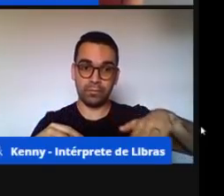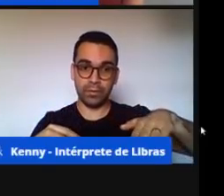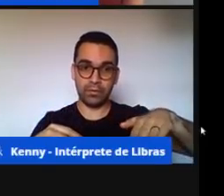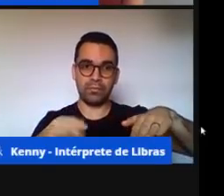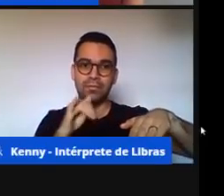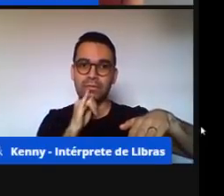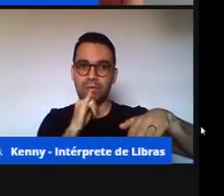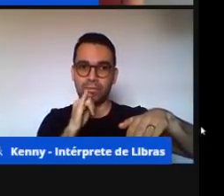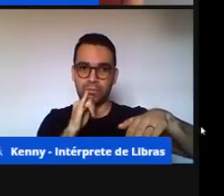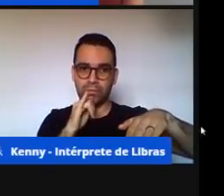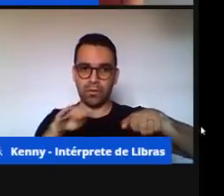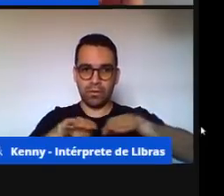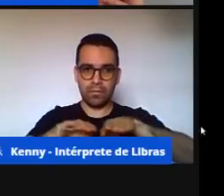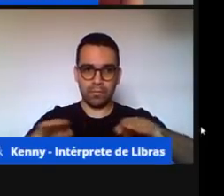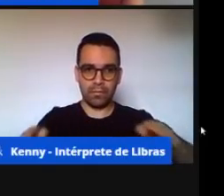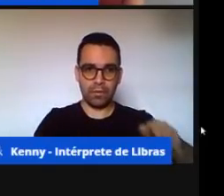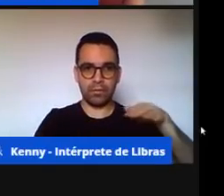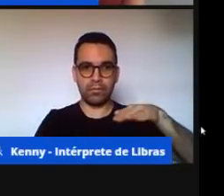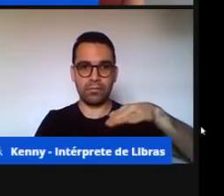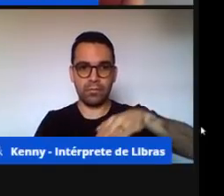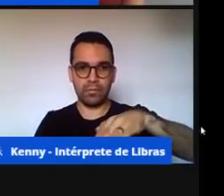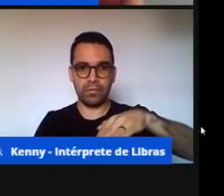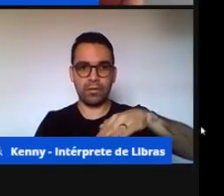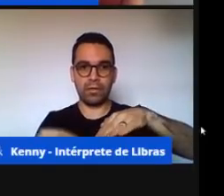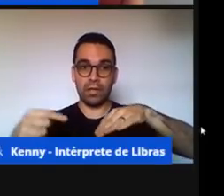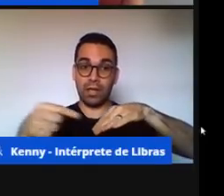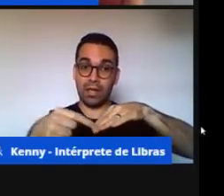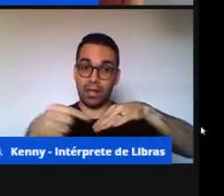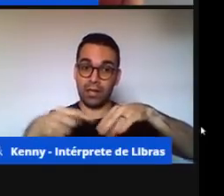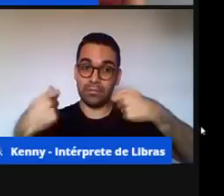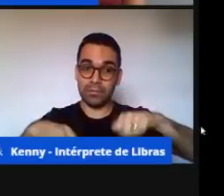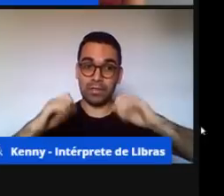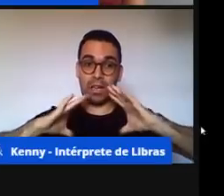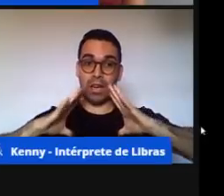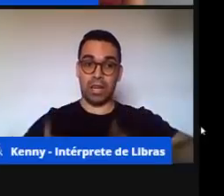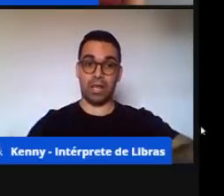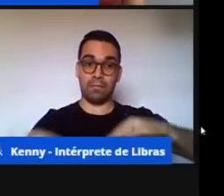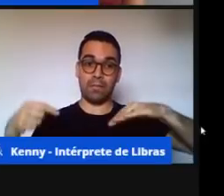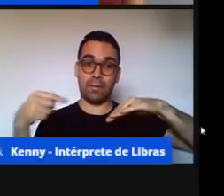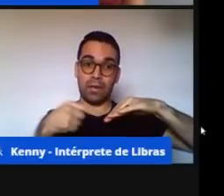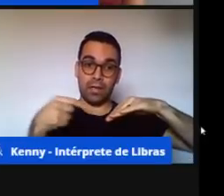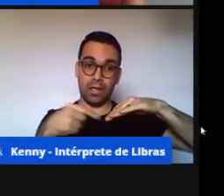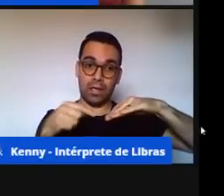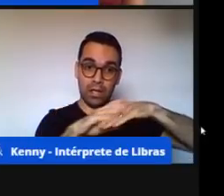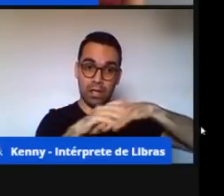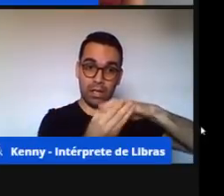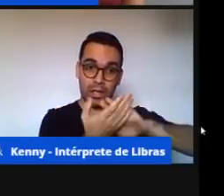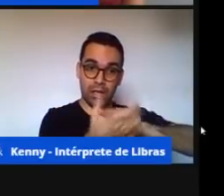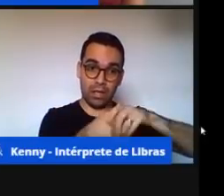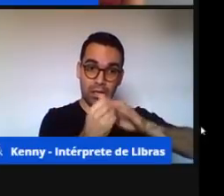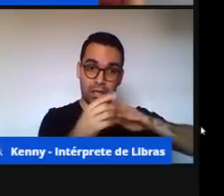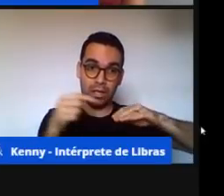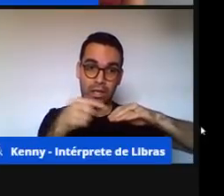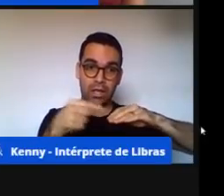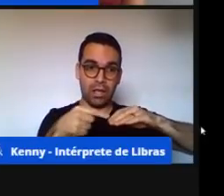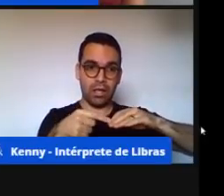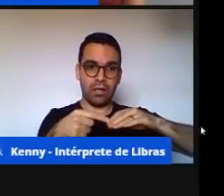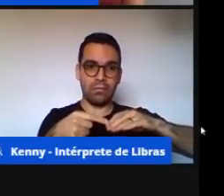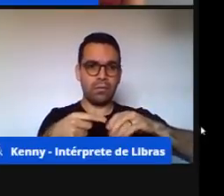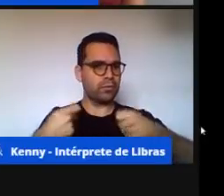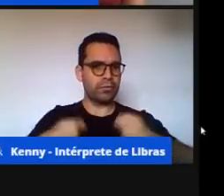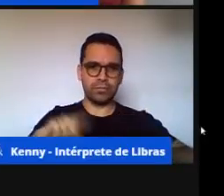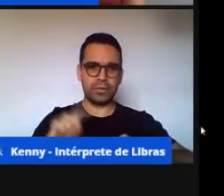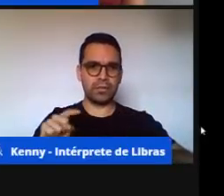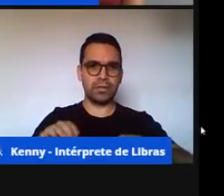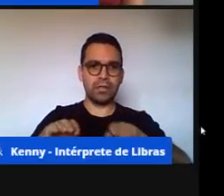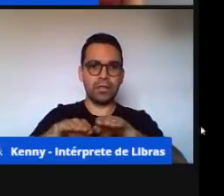uma paranoia de que tem que limpar o ambiente toda hora e tudo mais. Mas até tem um termo que é utilizado pelos especialistas que chama o